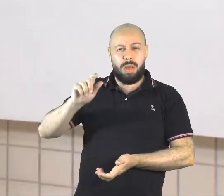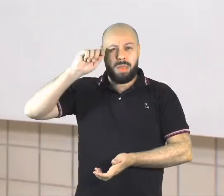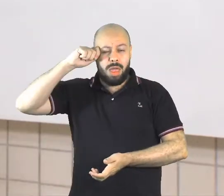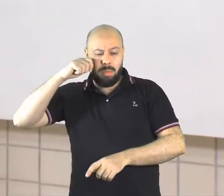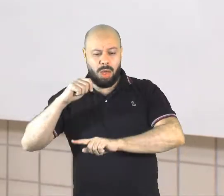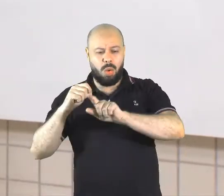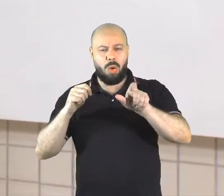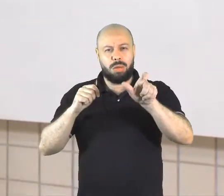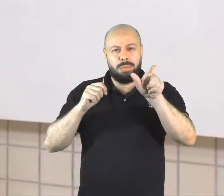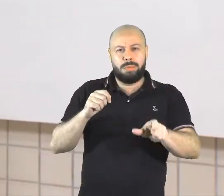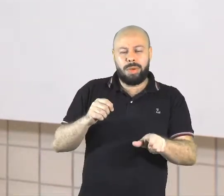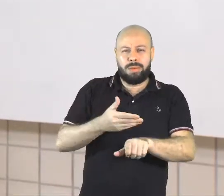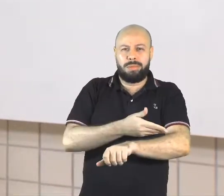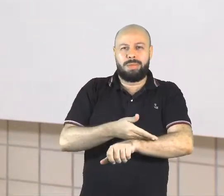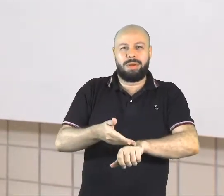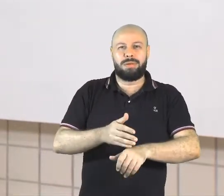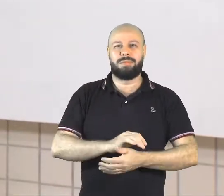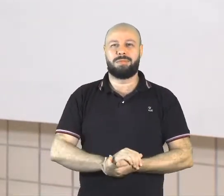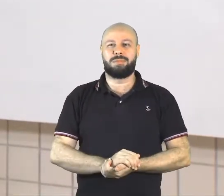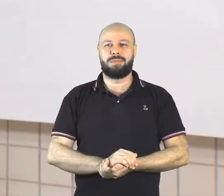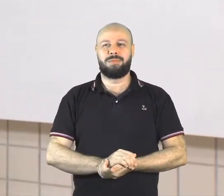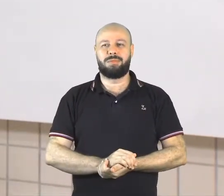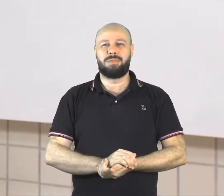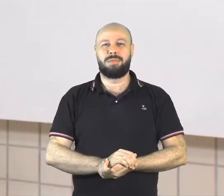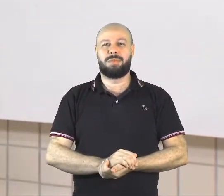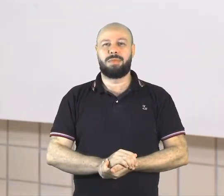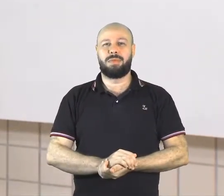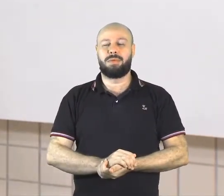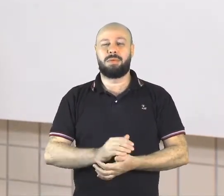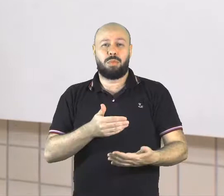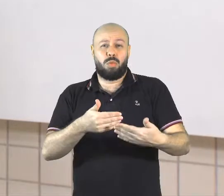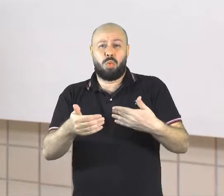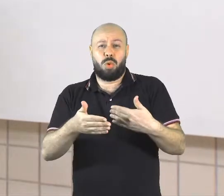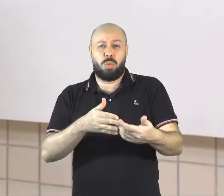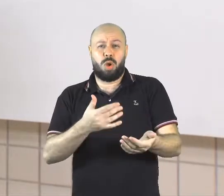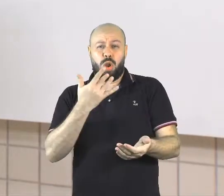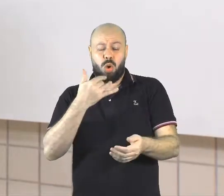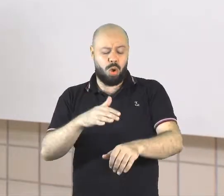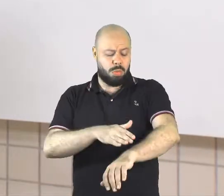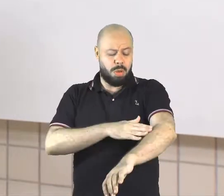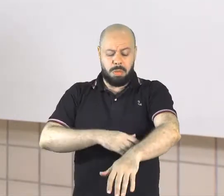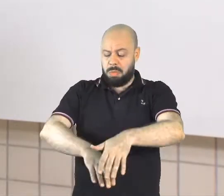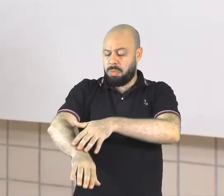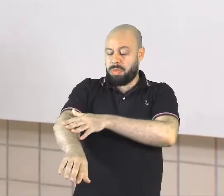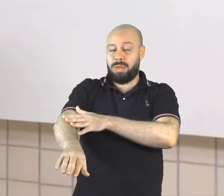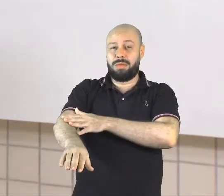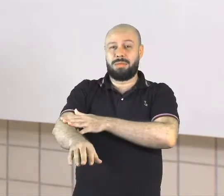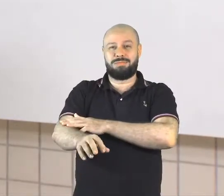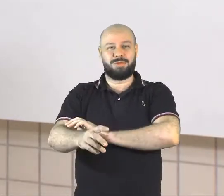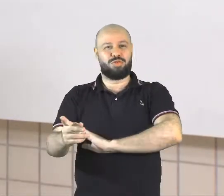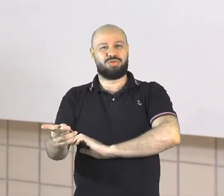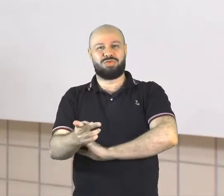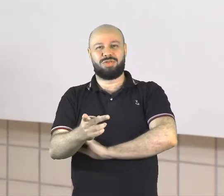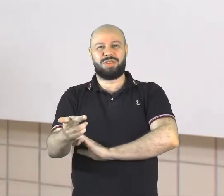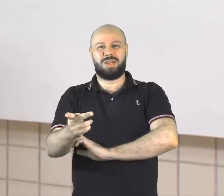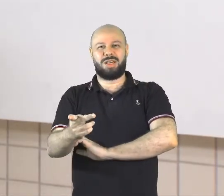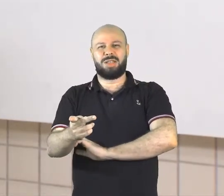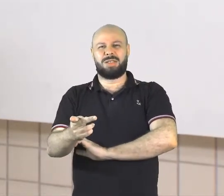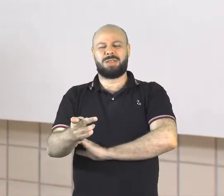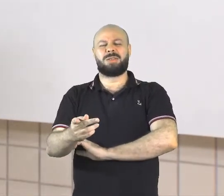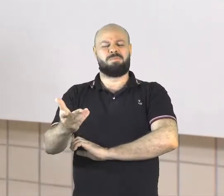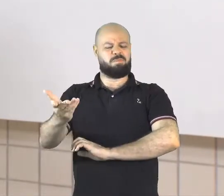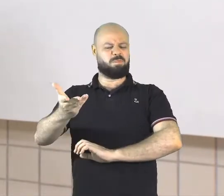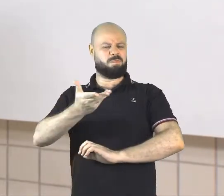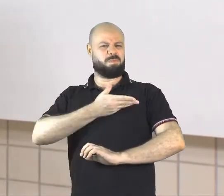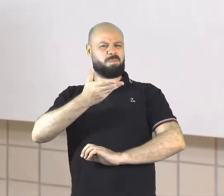é negro, né? E independente da cor de sua pele, os dois são